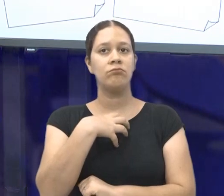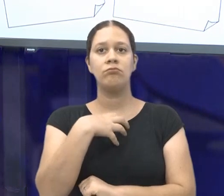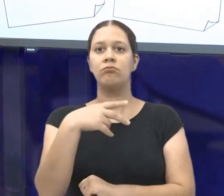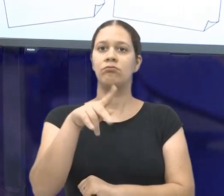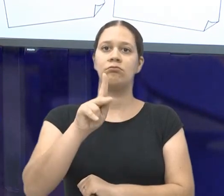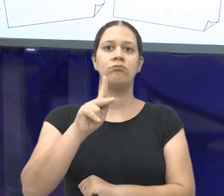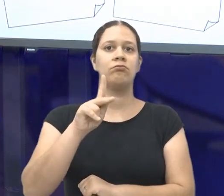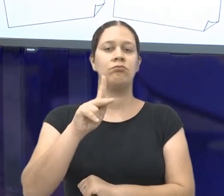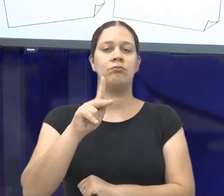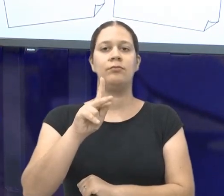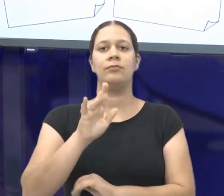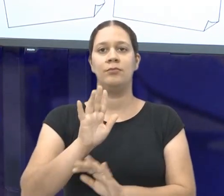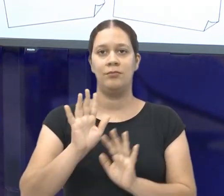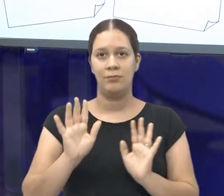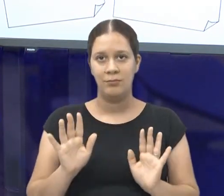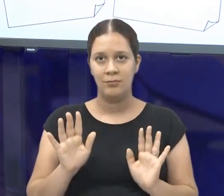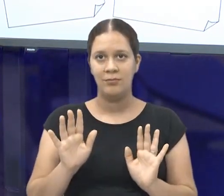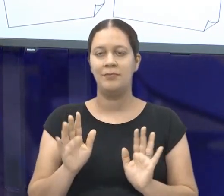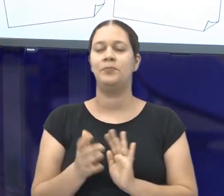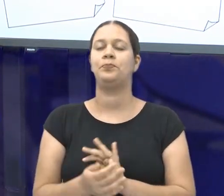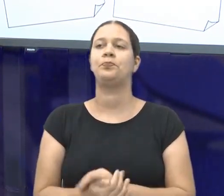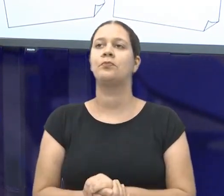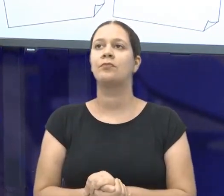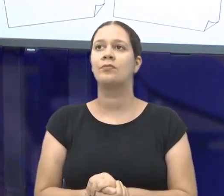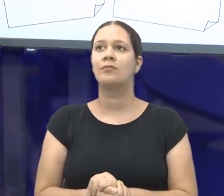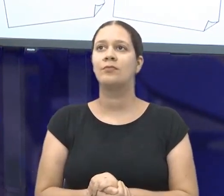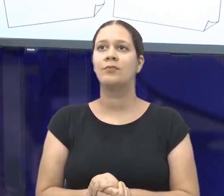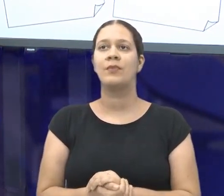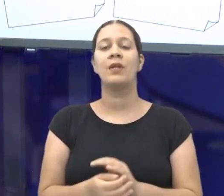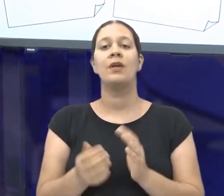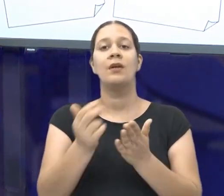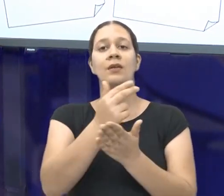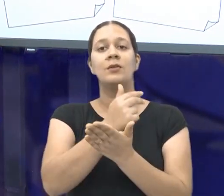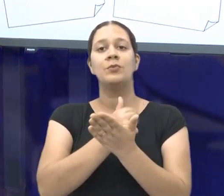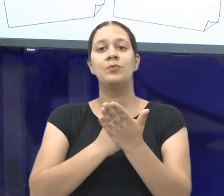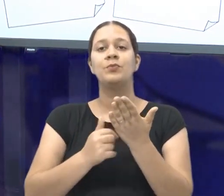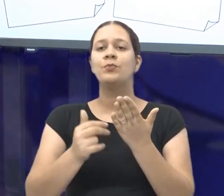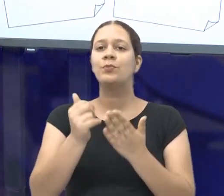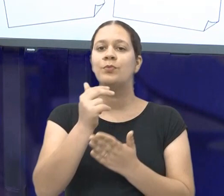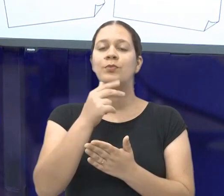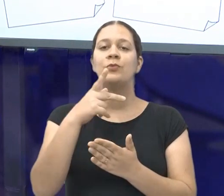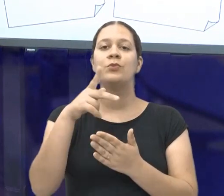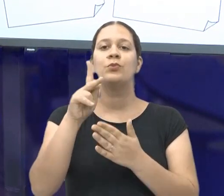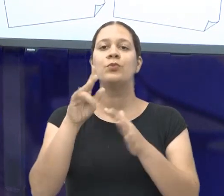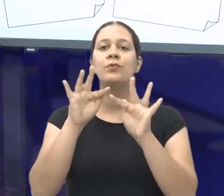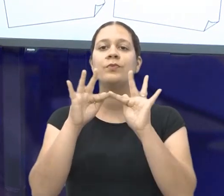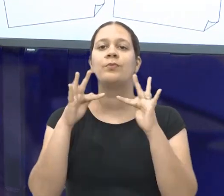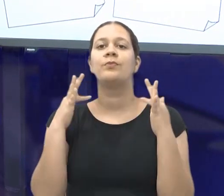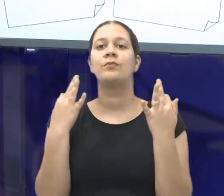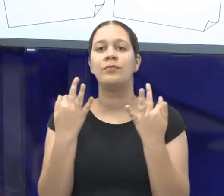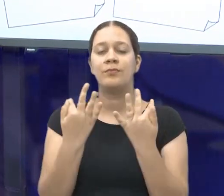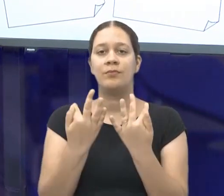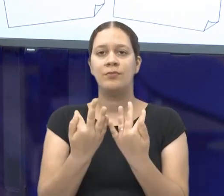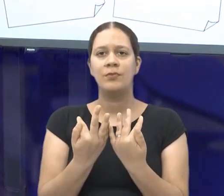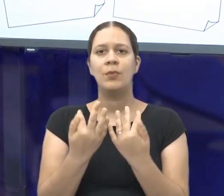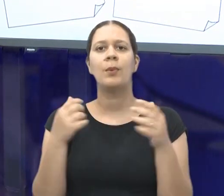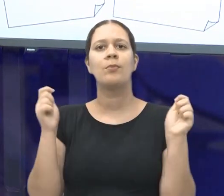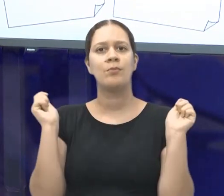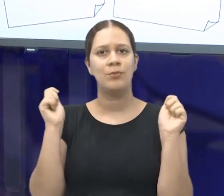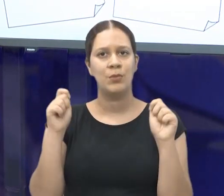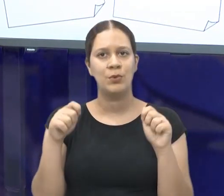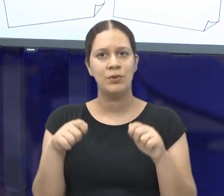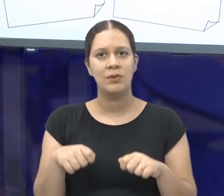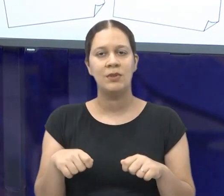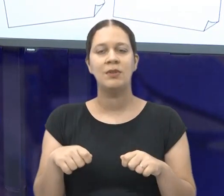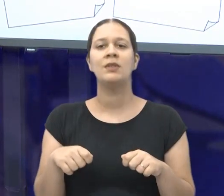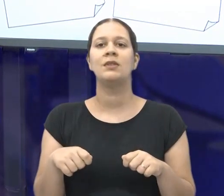desenhar, não. É você, com sua criatividade. Fazer uma imagem que represente a sua família. E é possível fazer